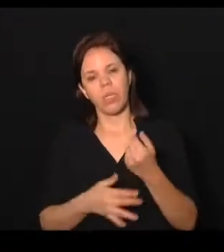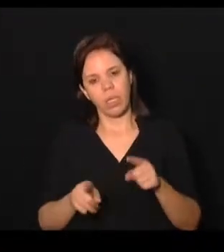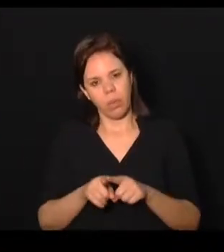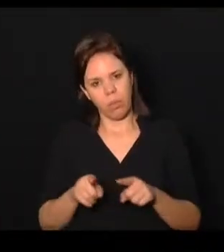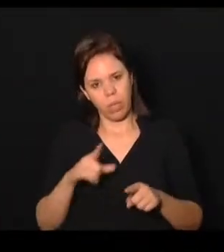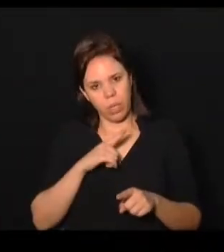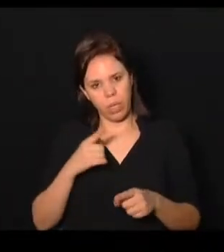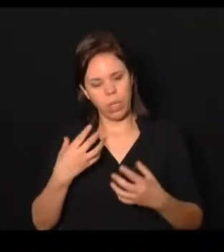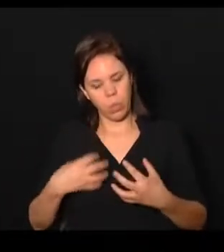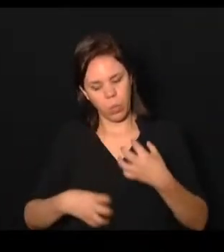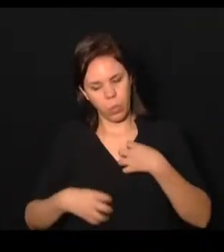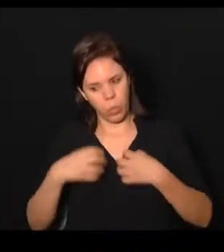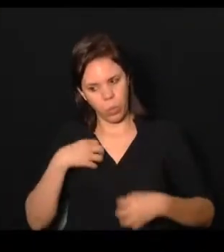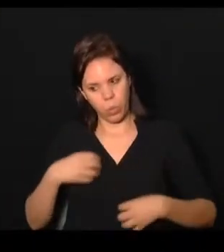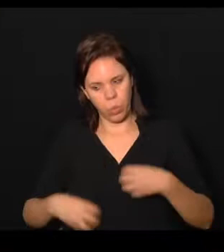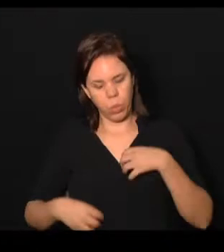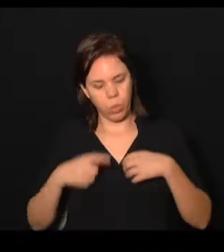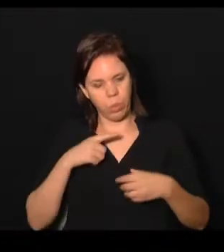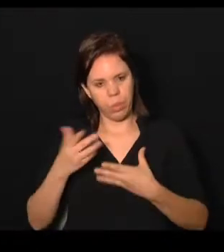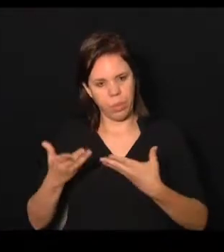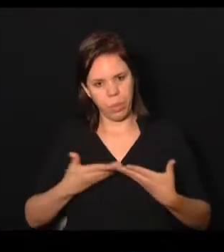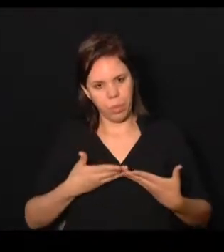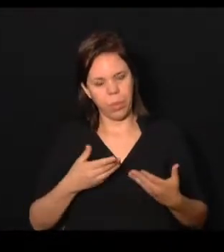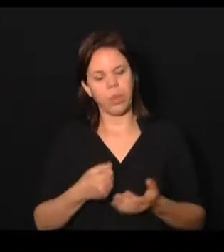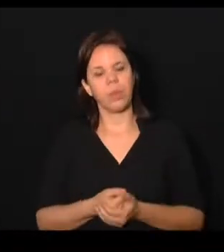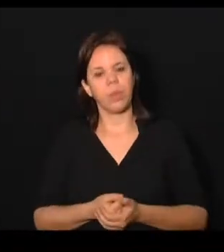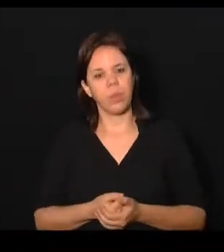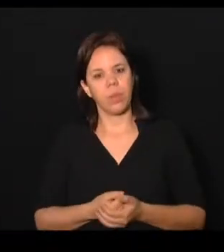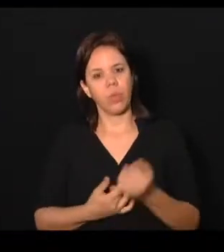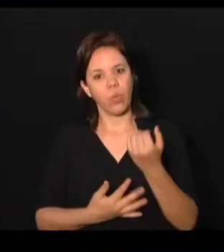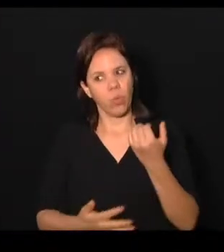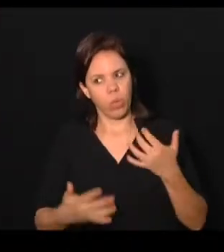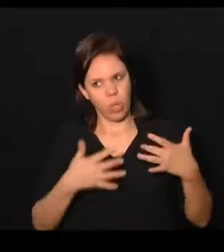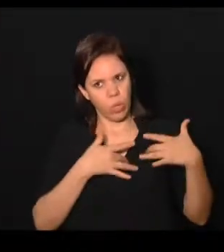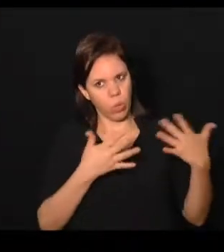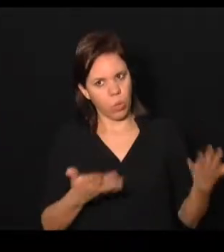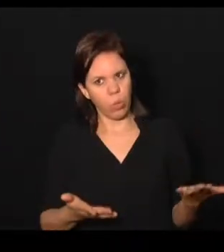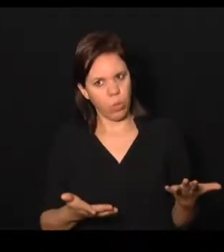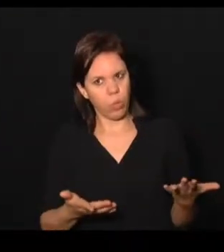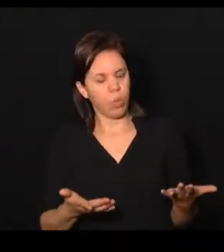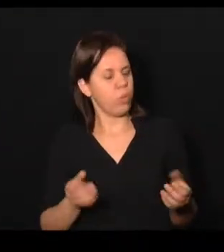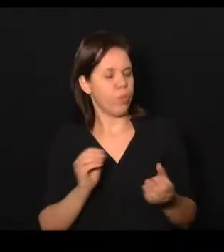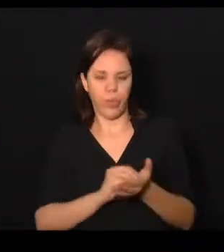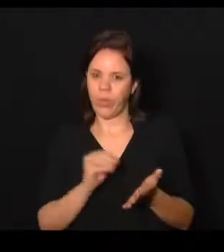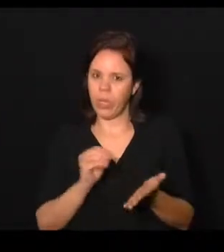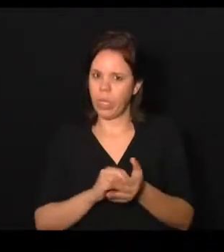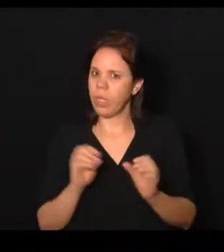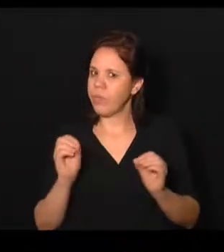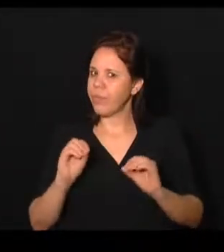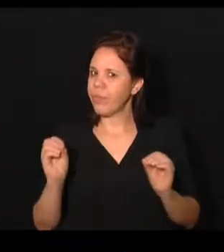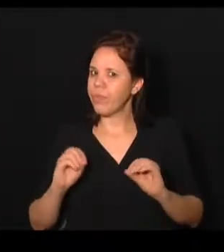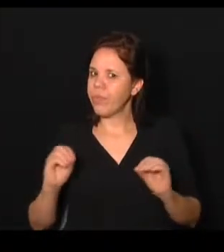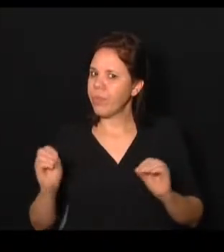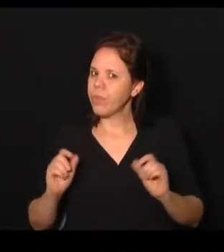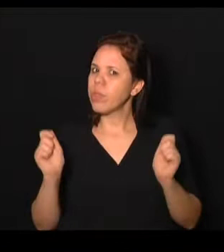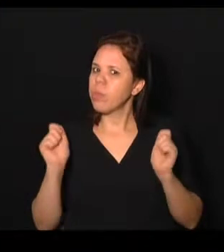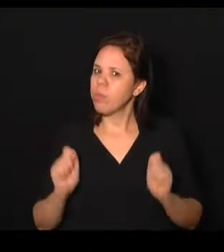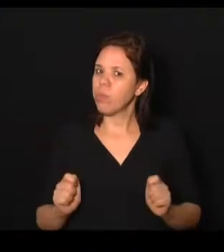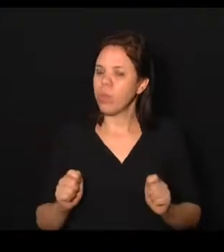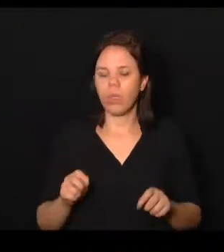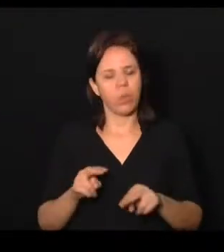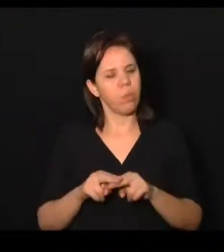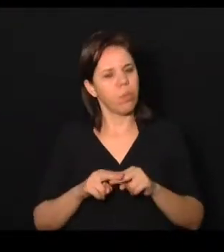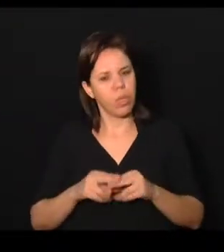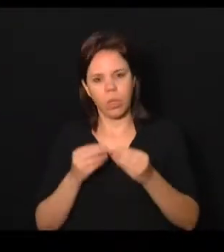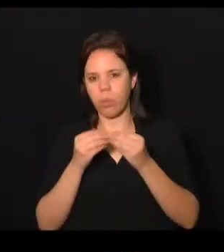né? O organismo da gente tem mecanismos para isso também. Então, o sangue que eu dou, ele não vai me fazer falta. Se ele não vai me fazer falta, ele também não vai me